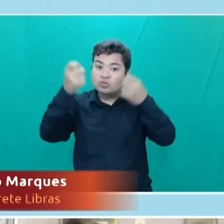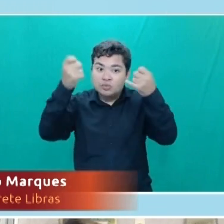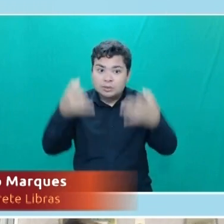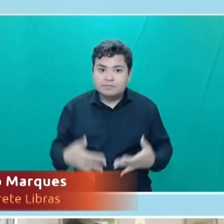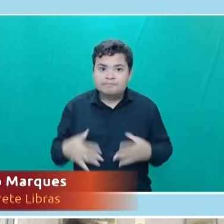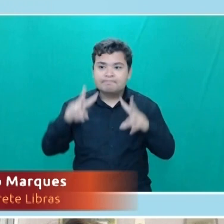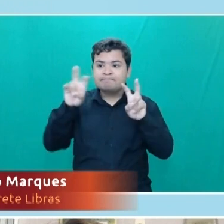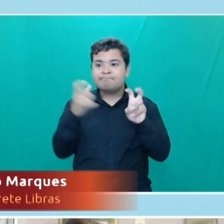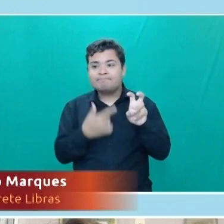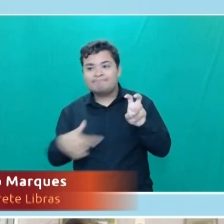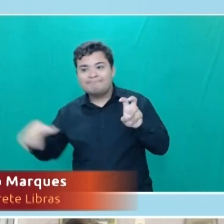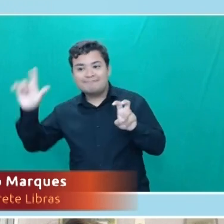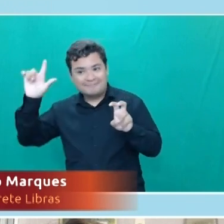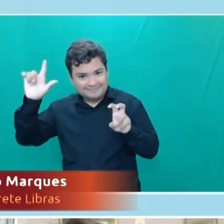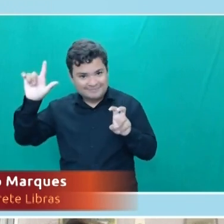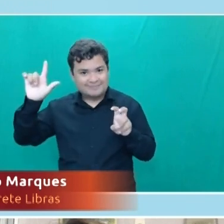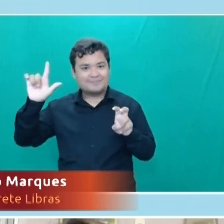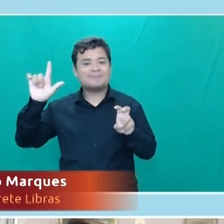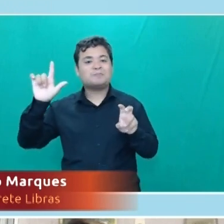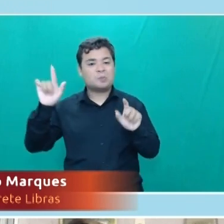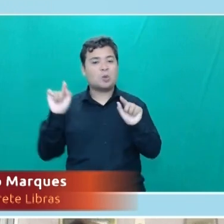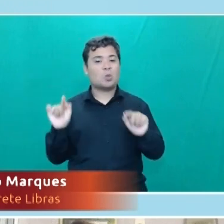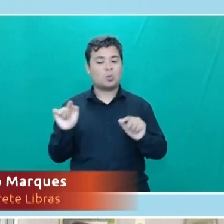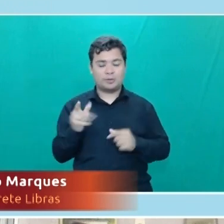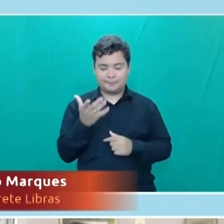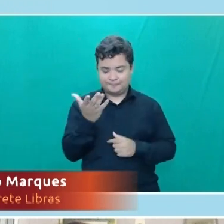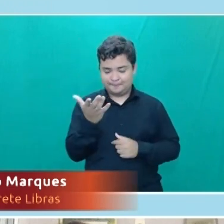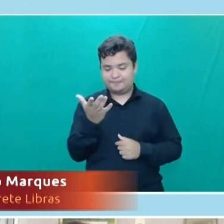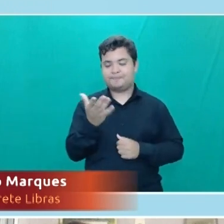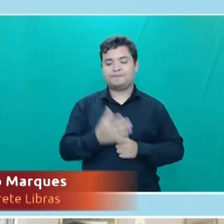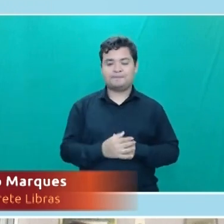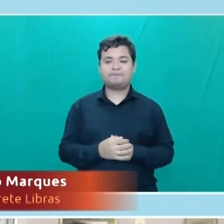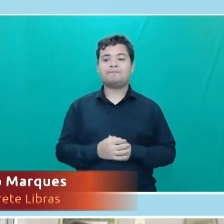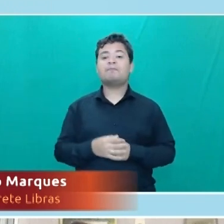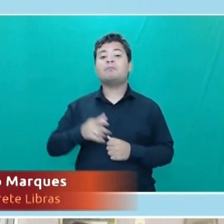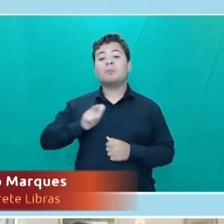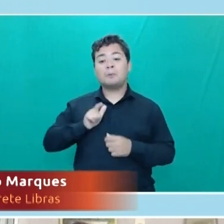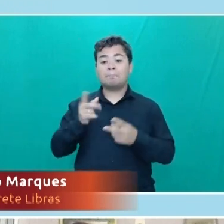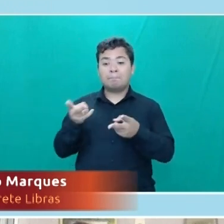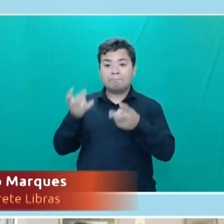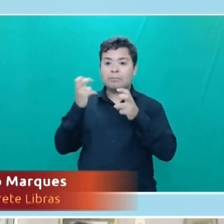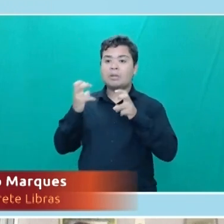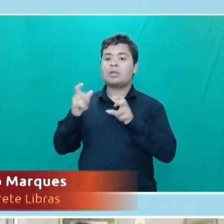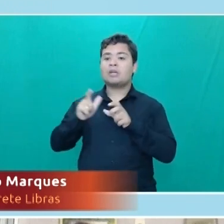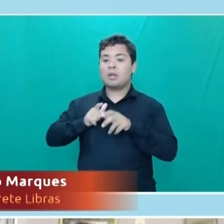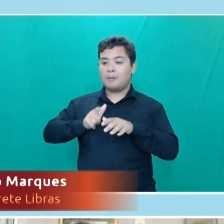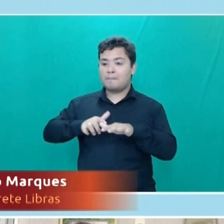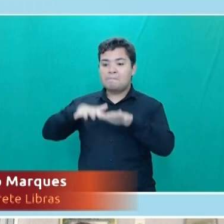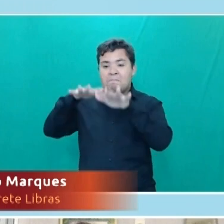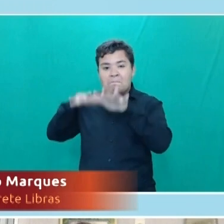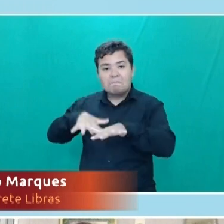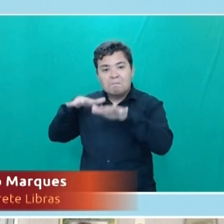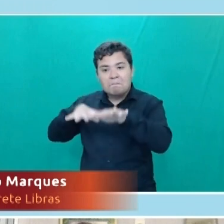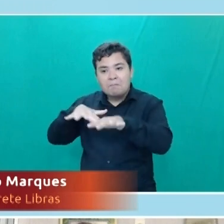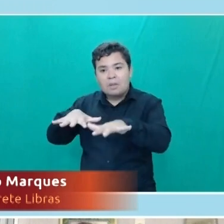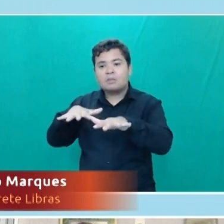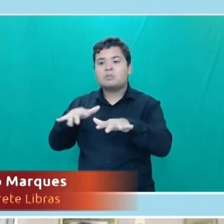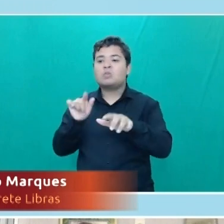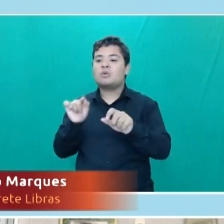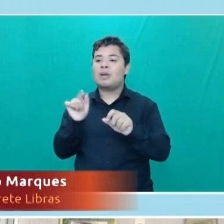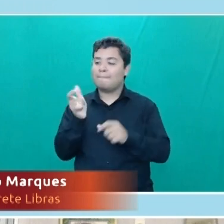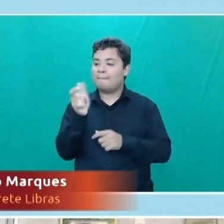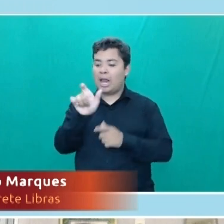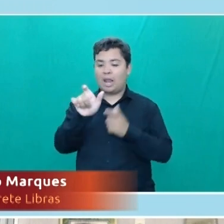por isso vou passar para você também. A gente tem visto um movimento crescente de rever o nosso